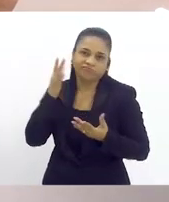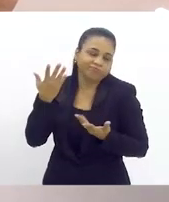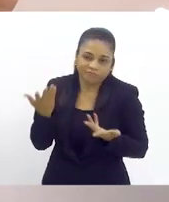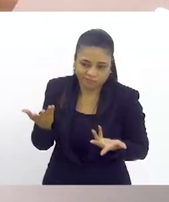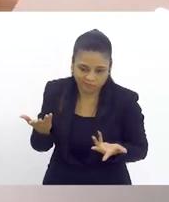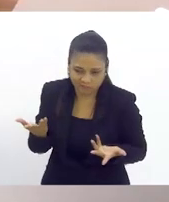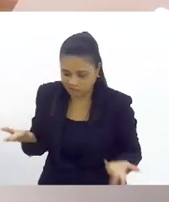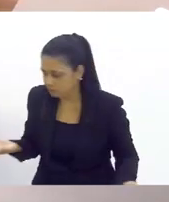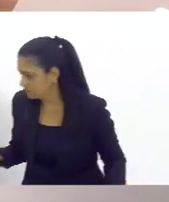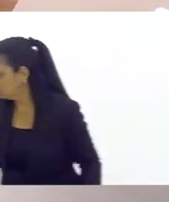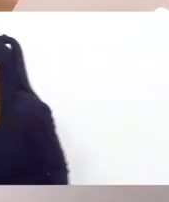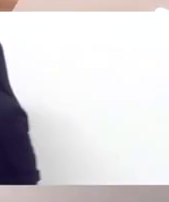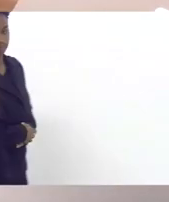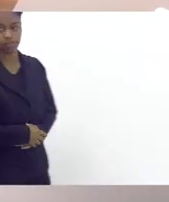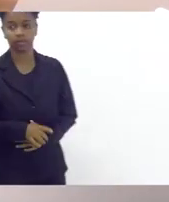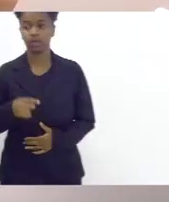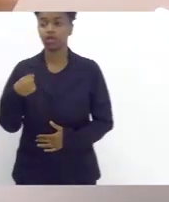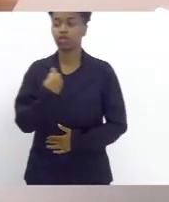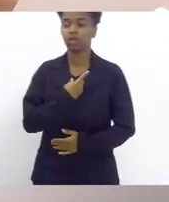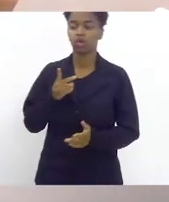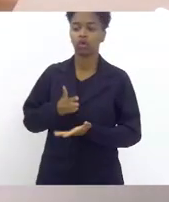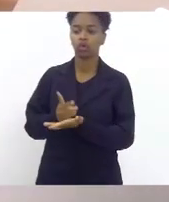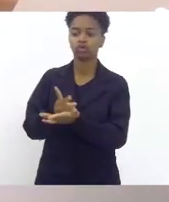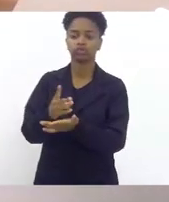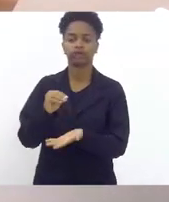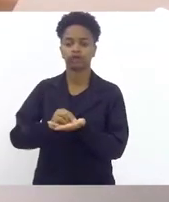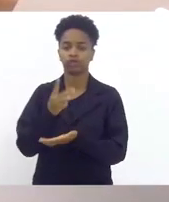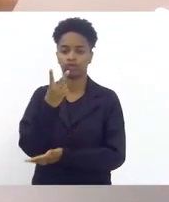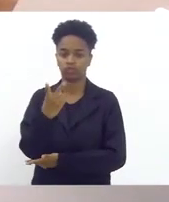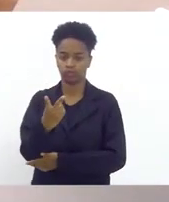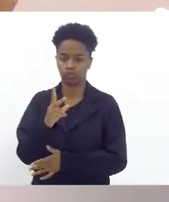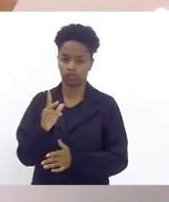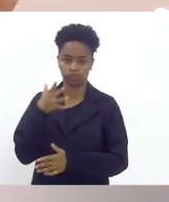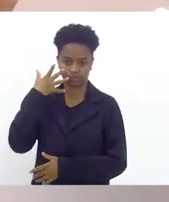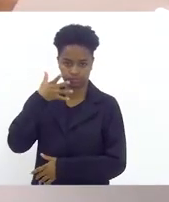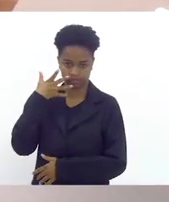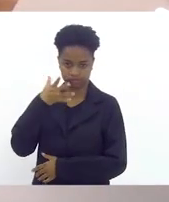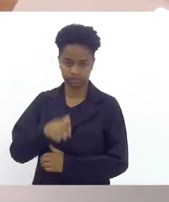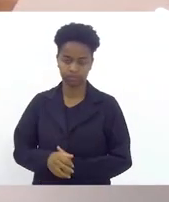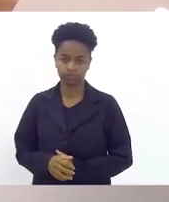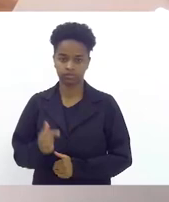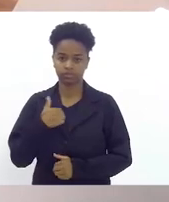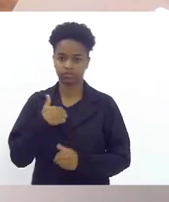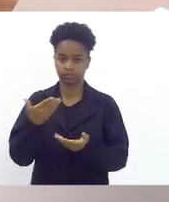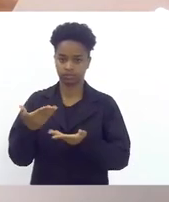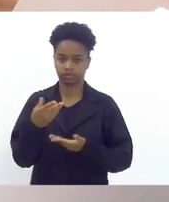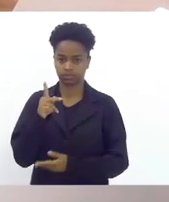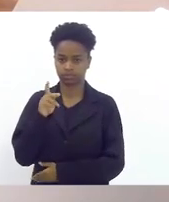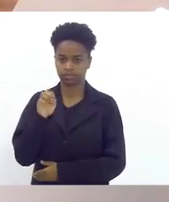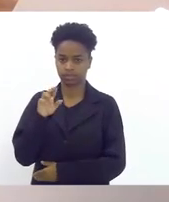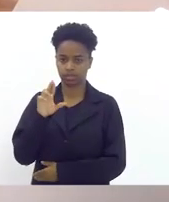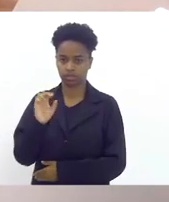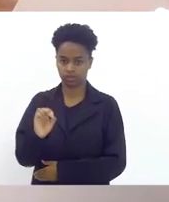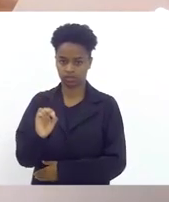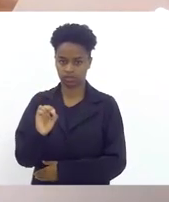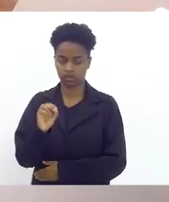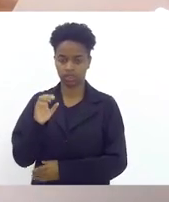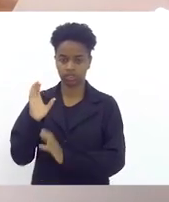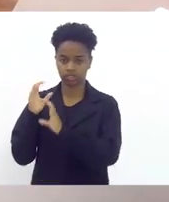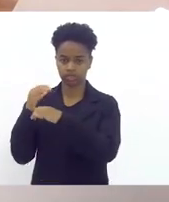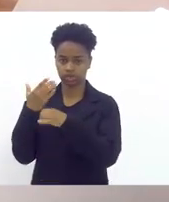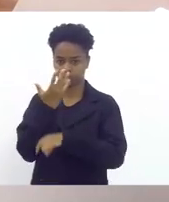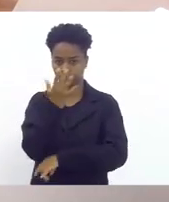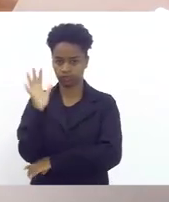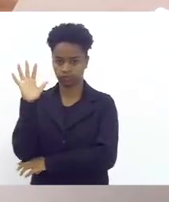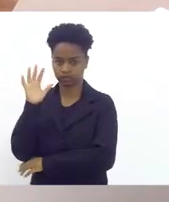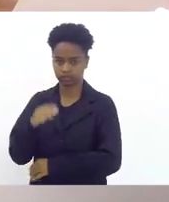Então vamos continuar para as últimas duas em intervenções chamo o Pedro Bottom engenheiro florestal